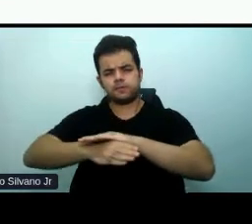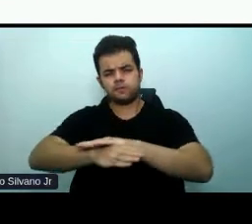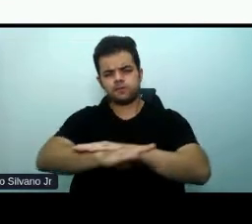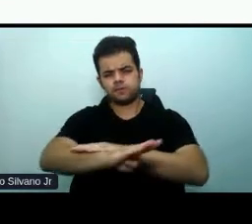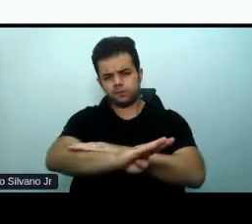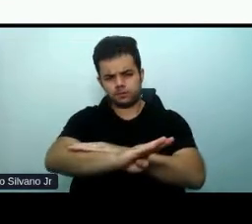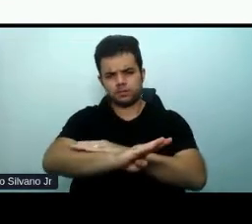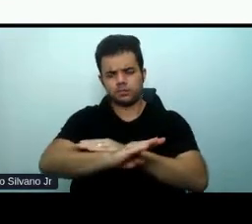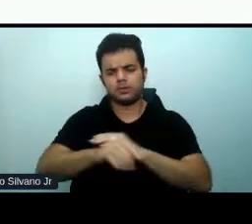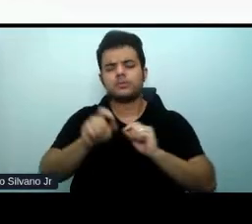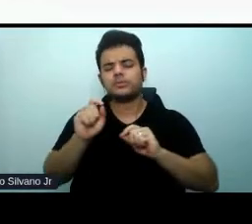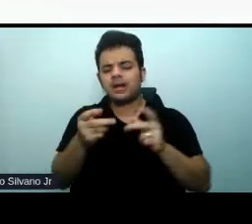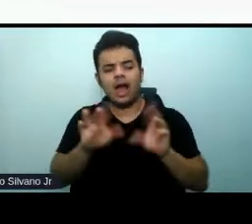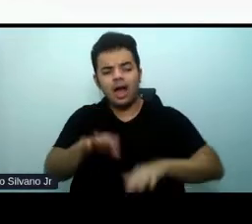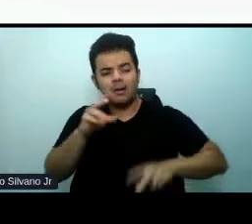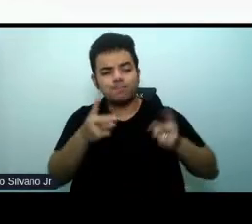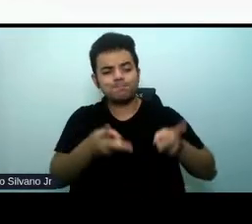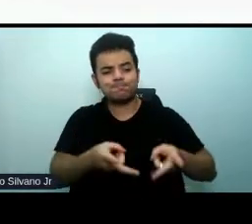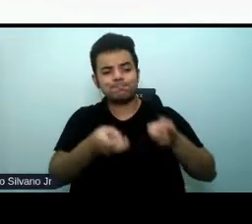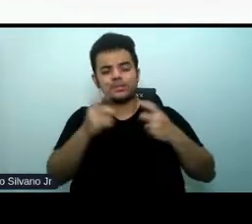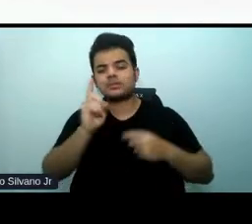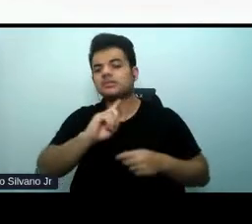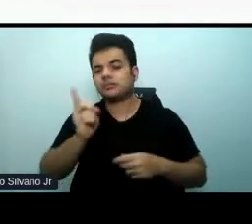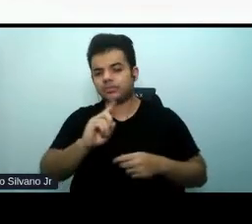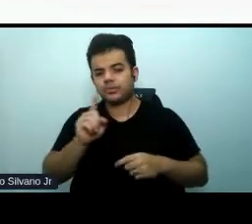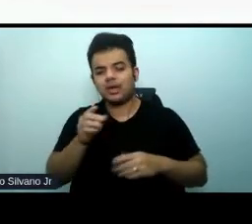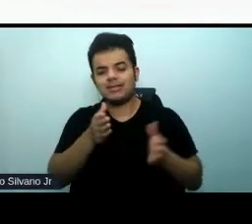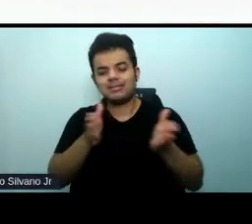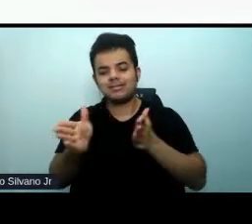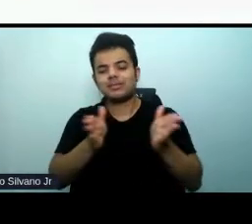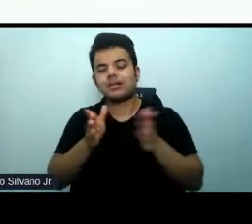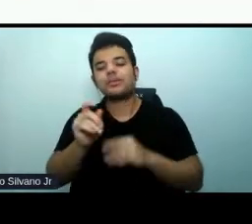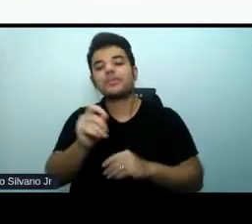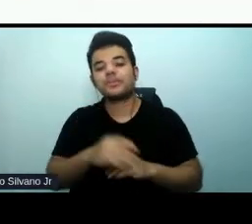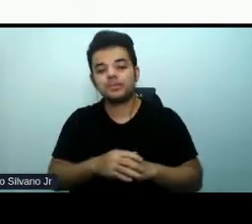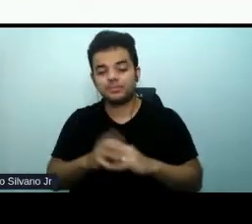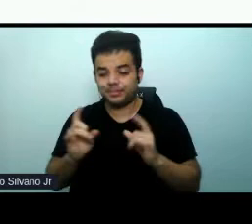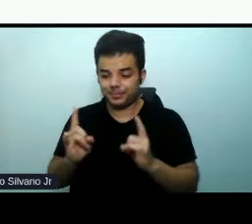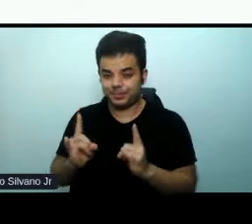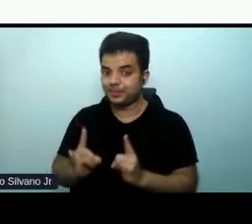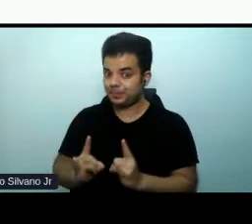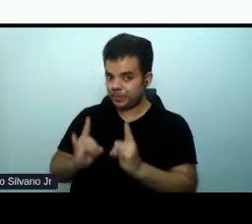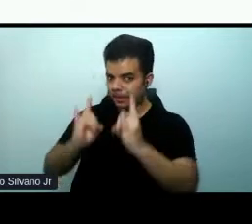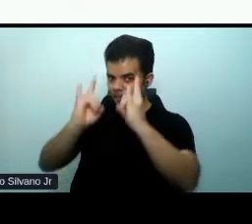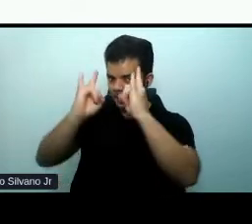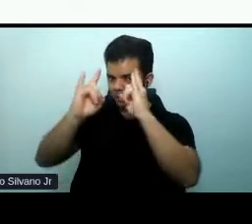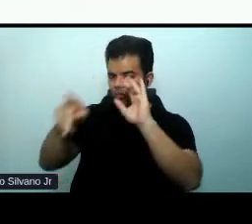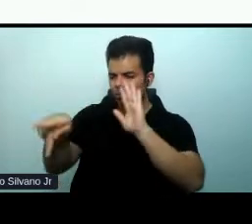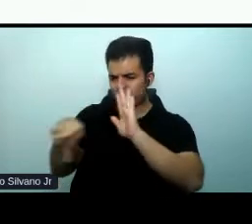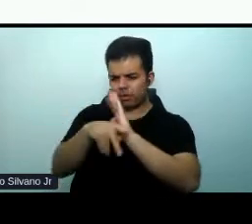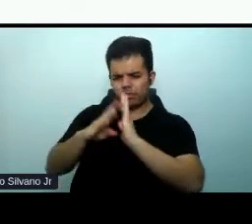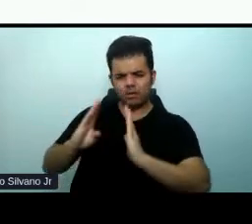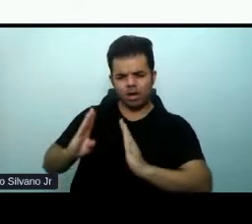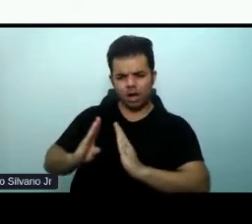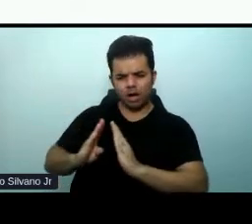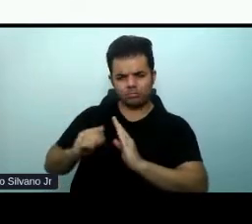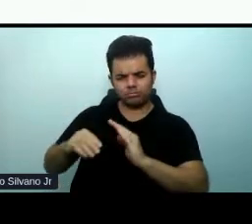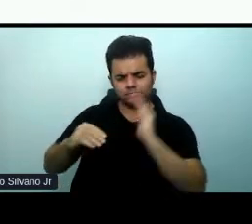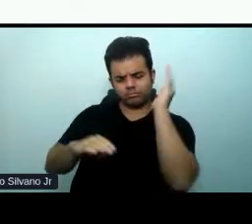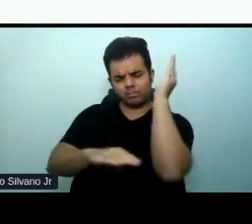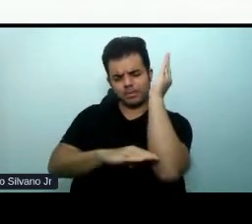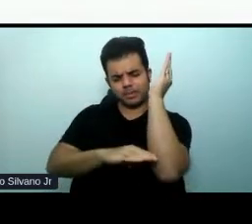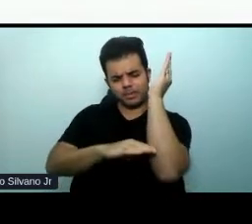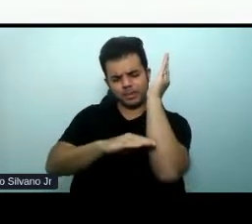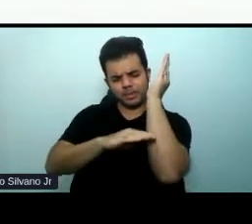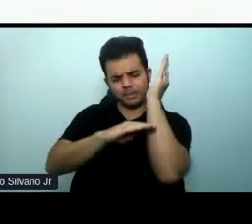vezes percebe que é uma acessibilidade. Um prédio residencial, vamos dizer assim, de 20